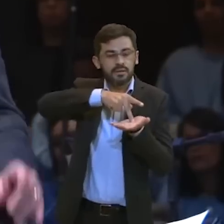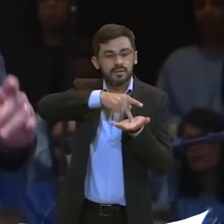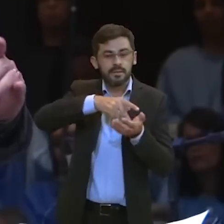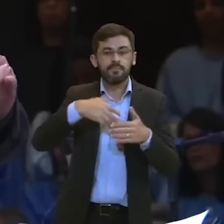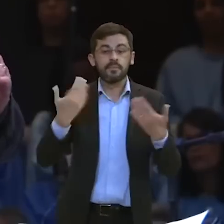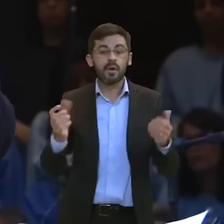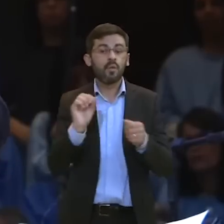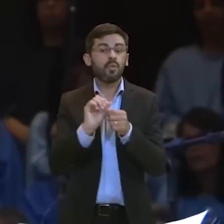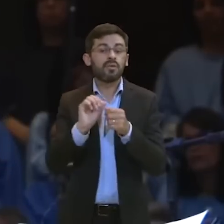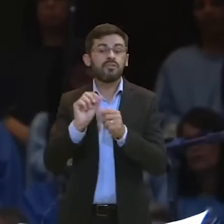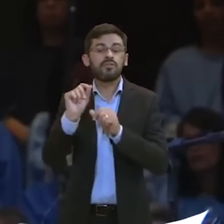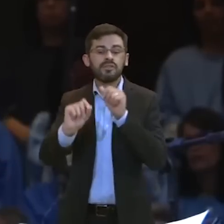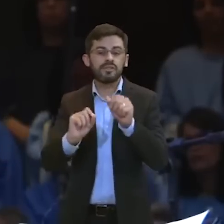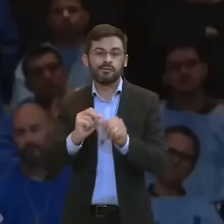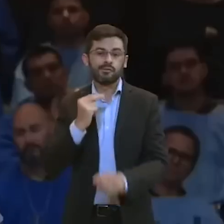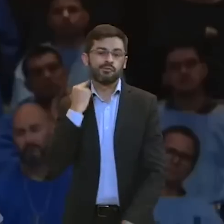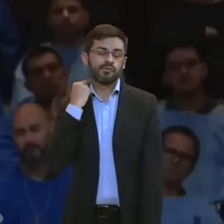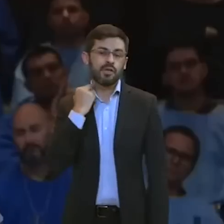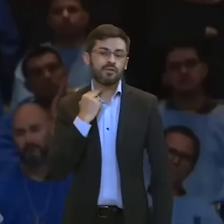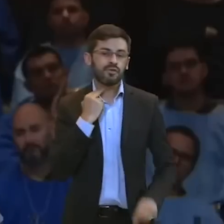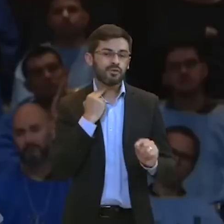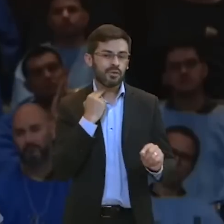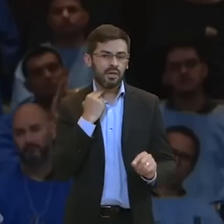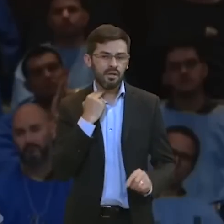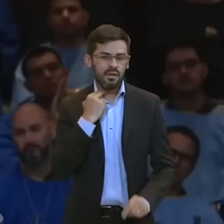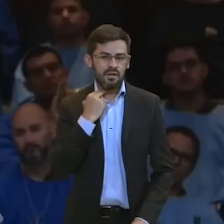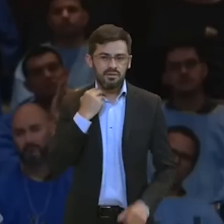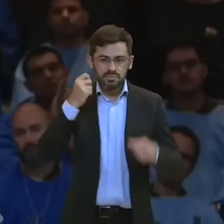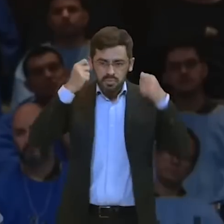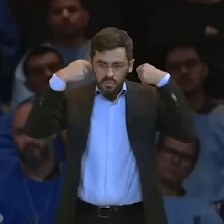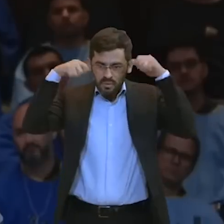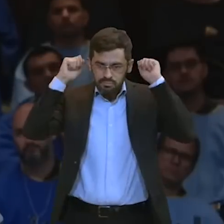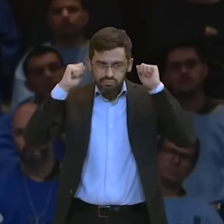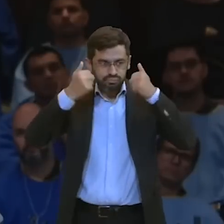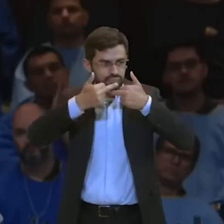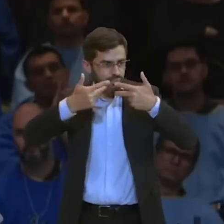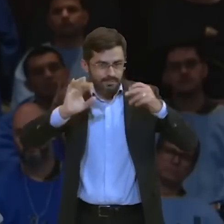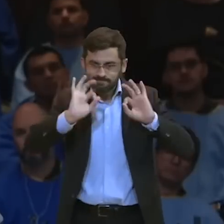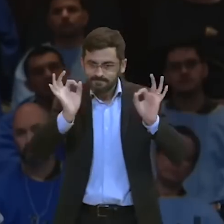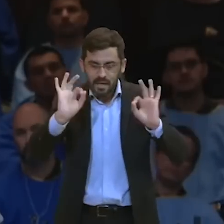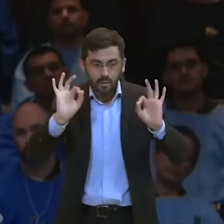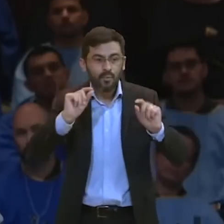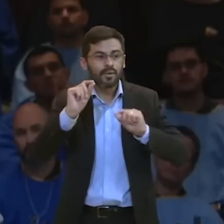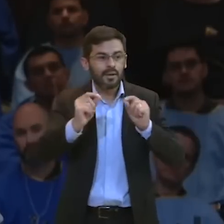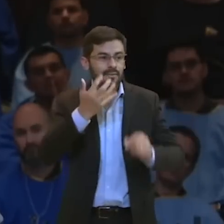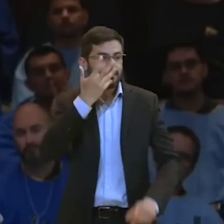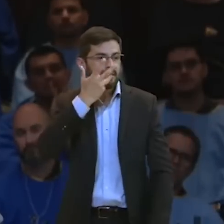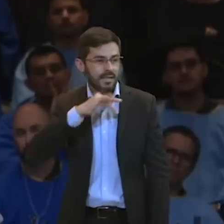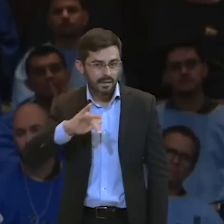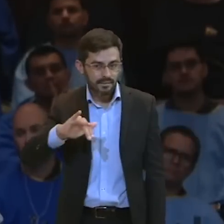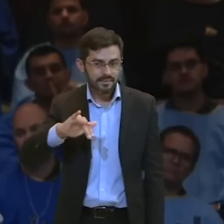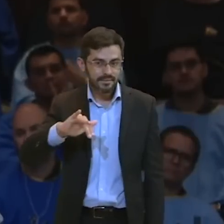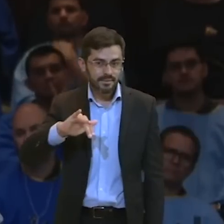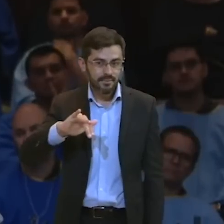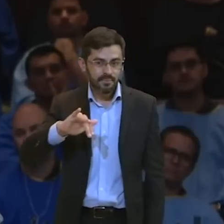E aí os sacrifícios não eram animais, eram